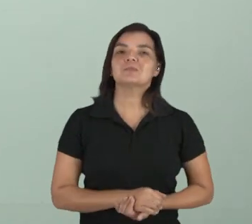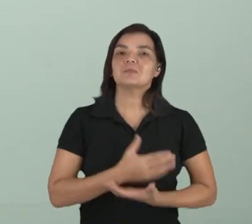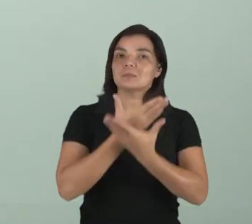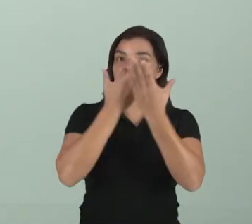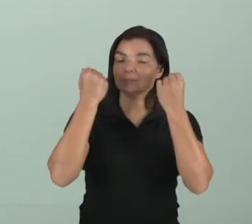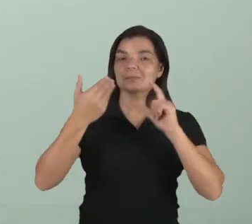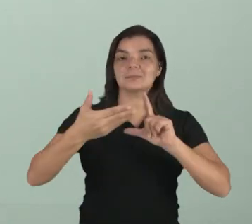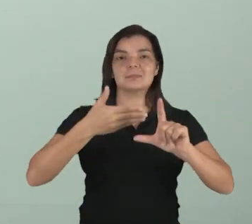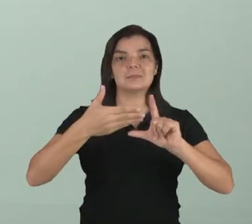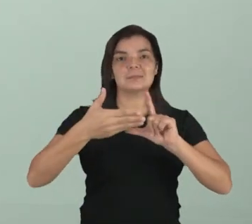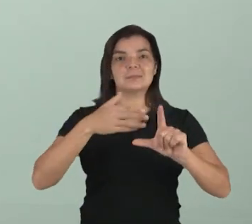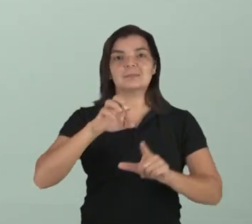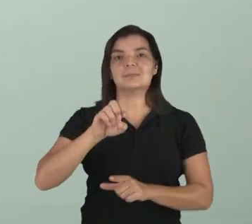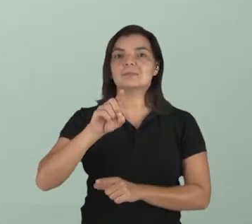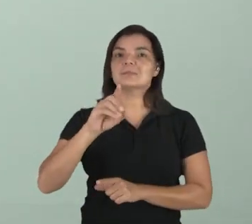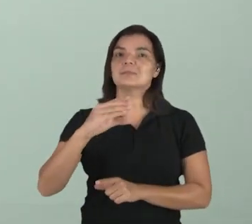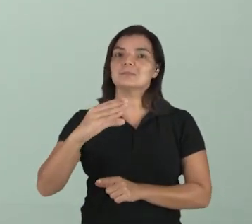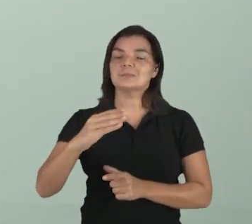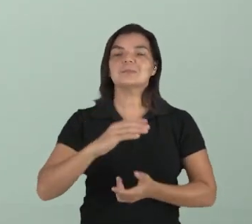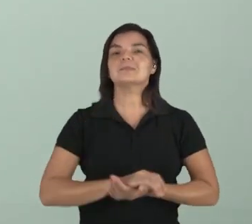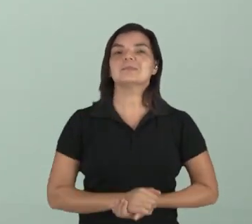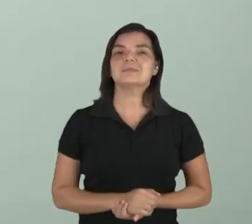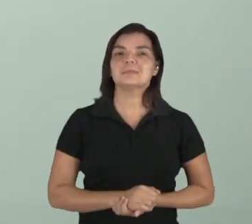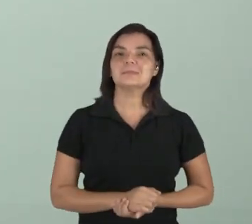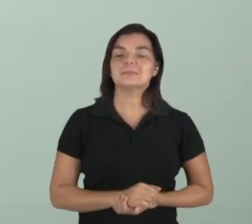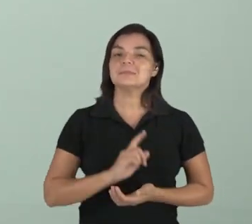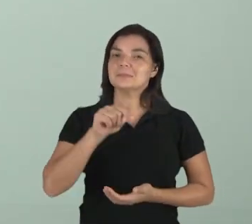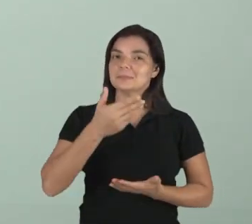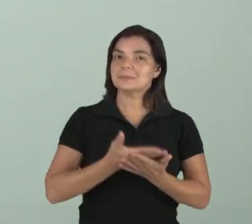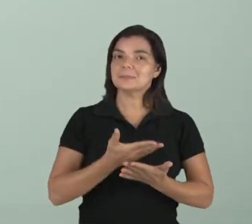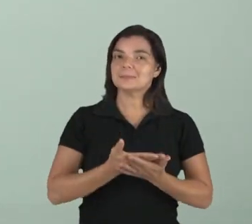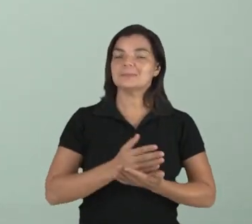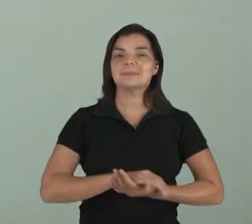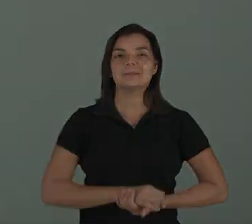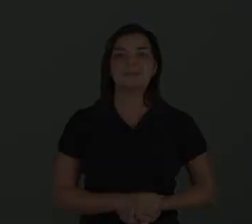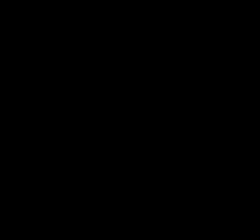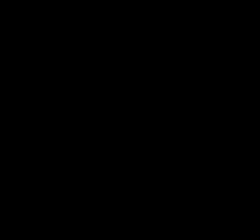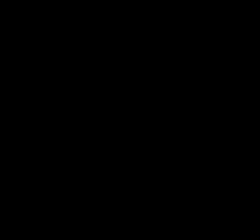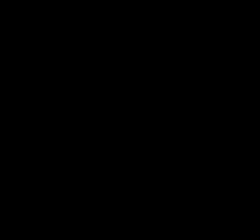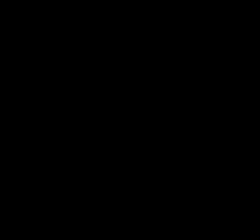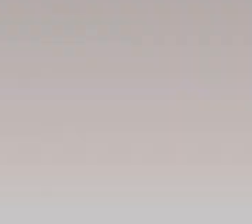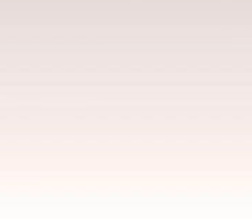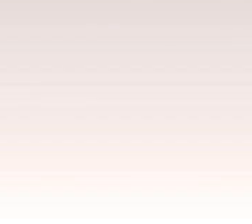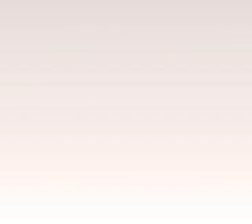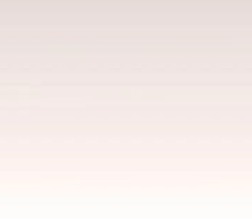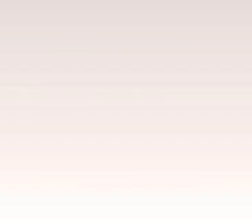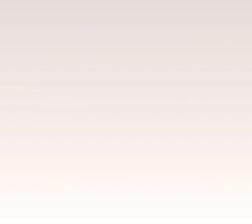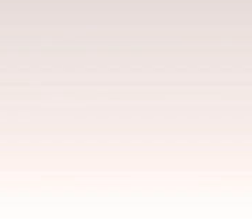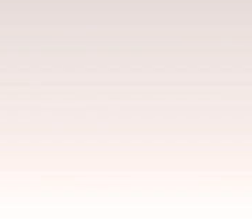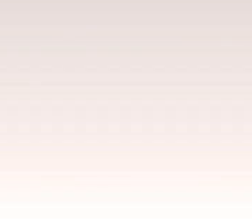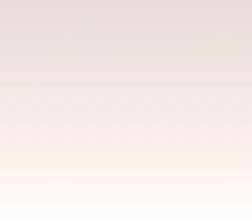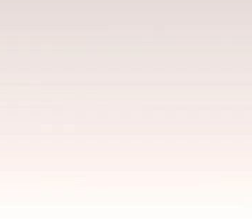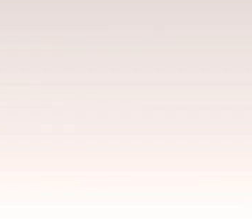Não esqueçam de acessar a plataforma Eduque para mais aulas.